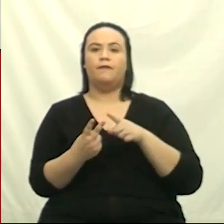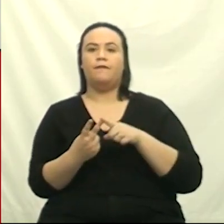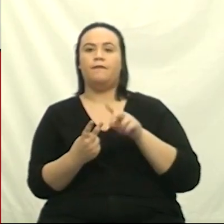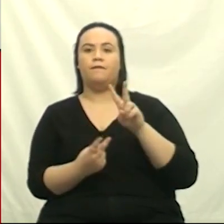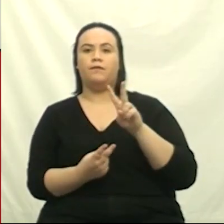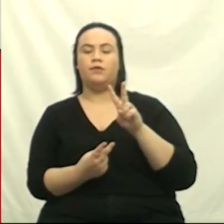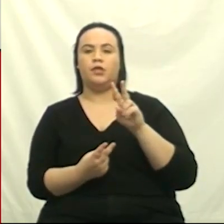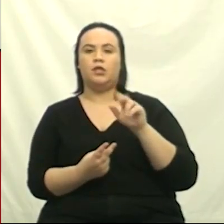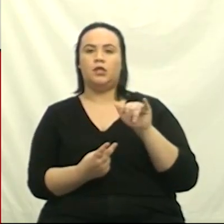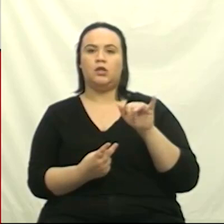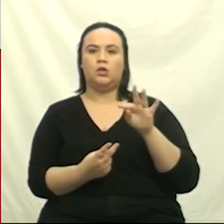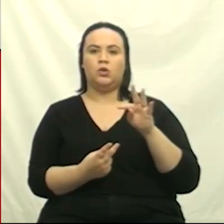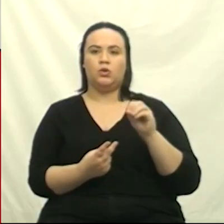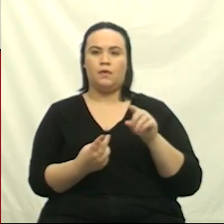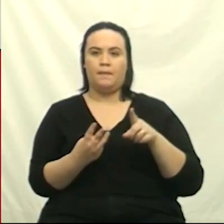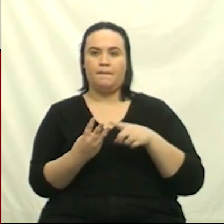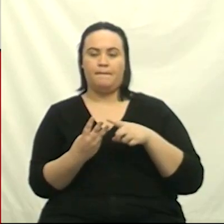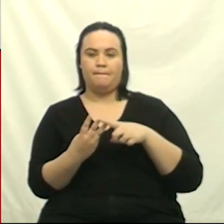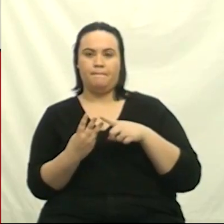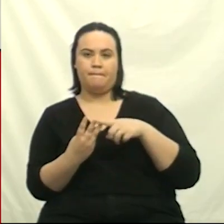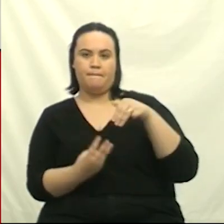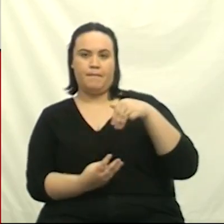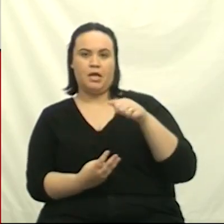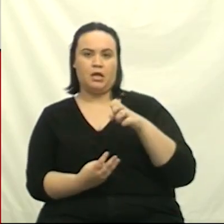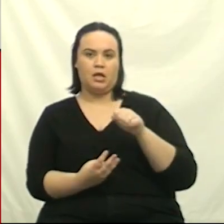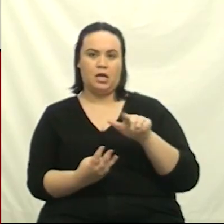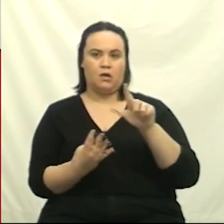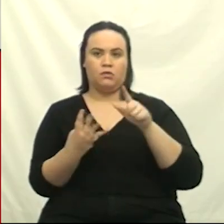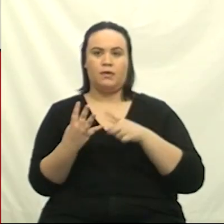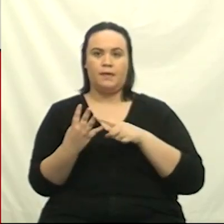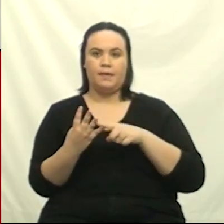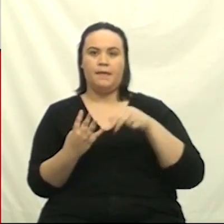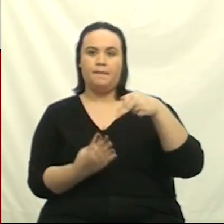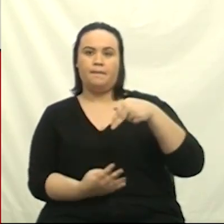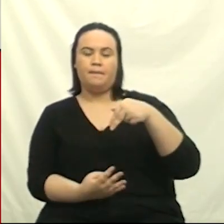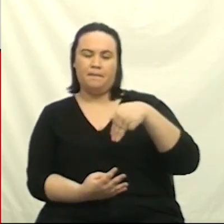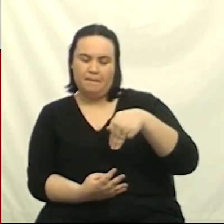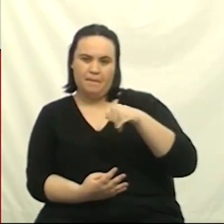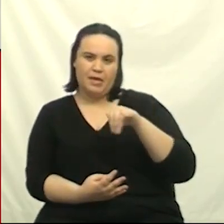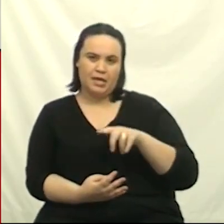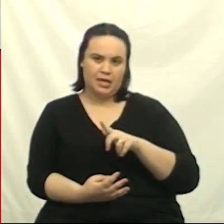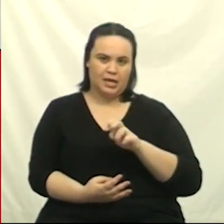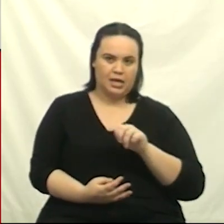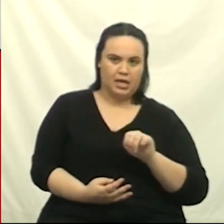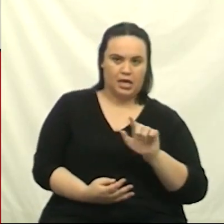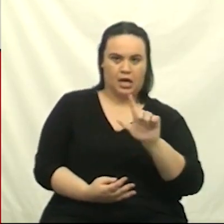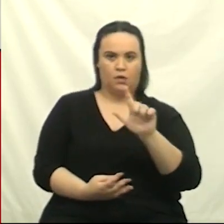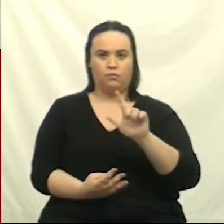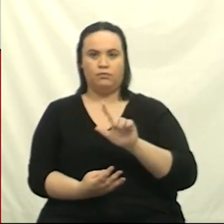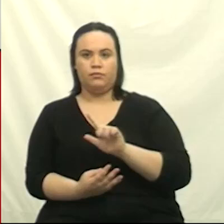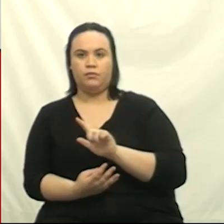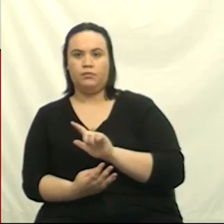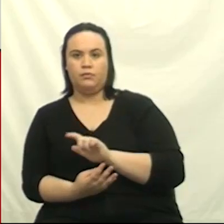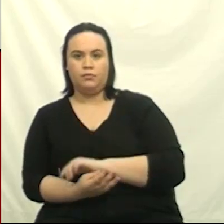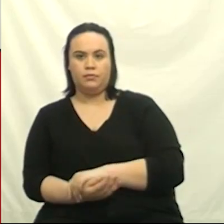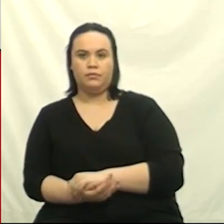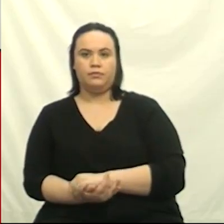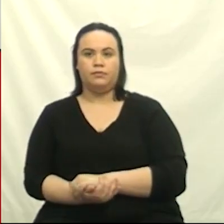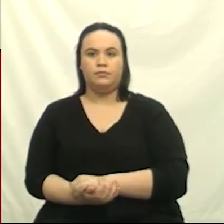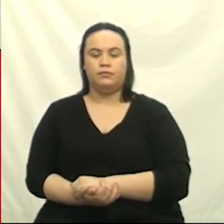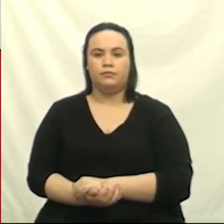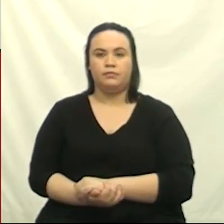Tinelli Matheus Carminati e Miguel Teixeira Coralho Caroli aliás